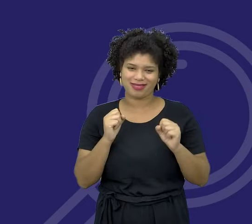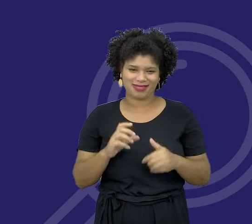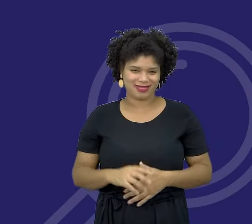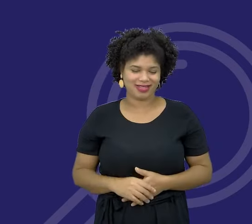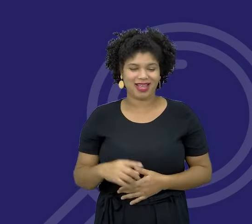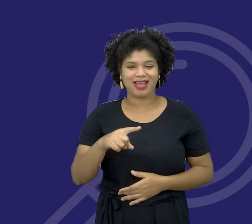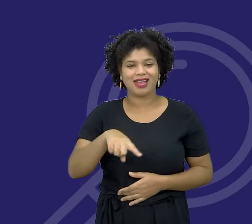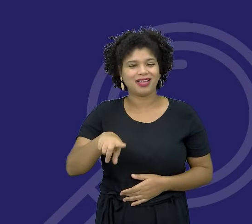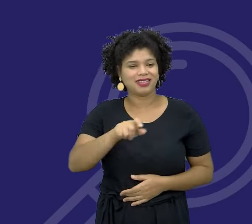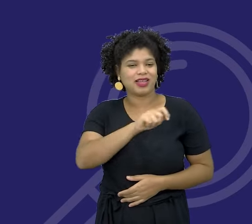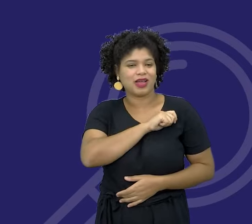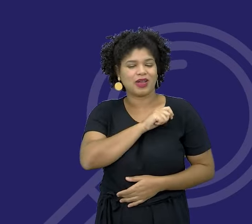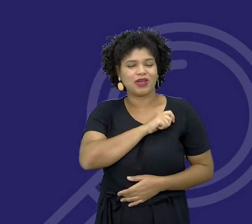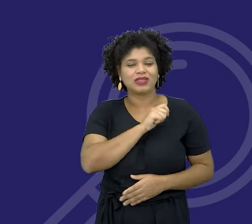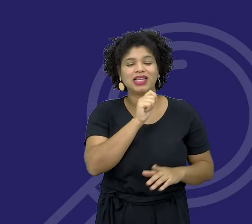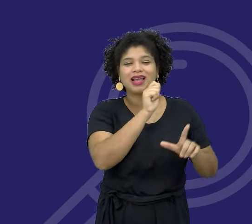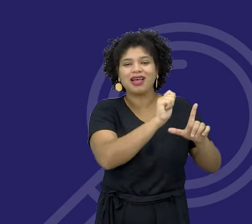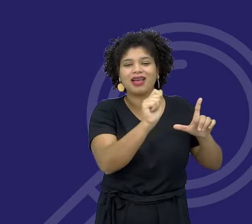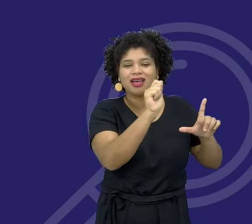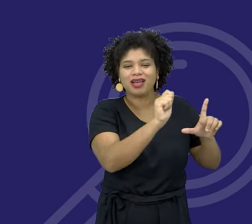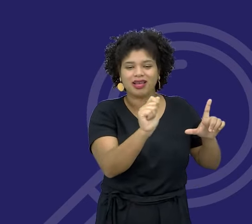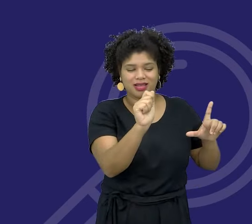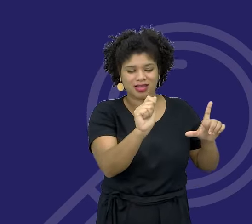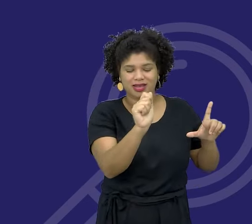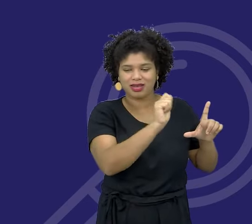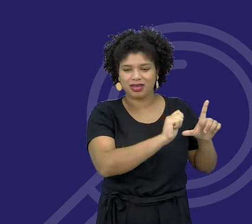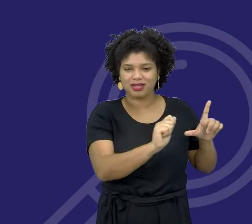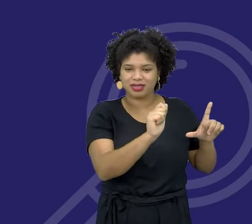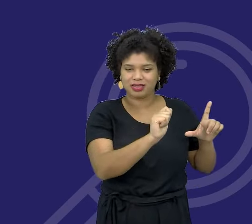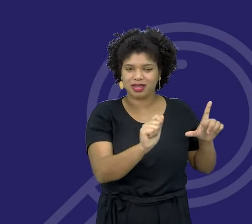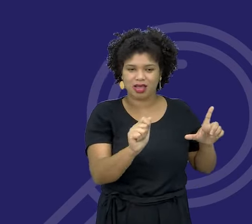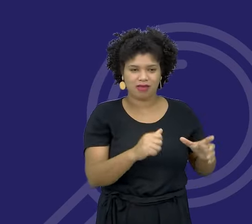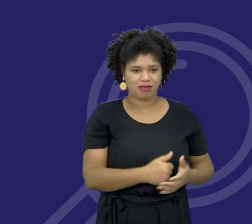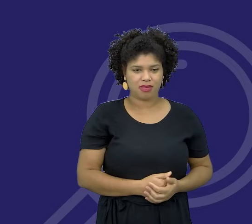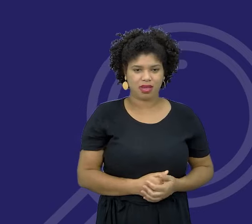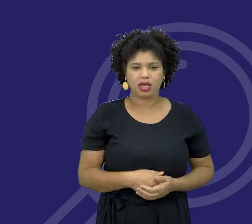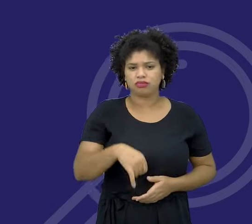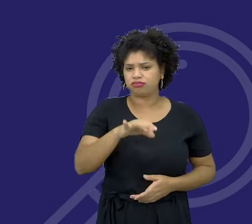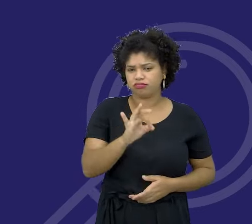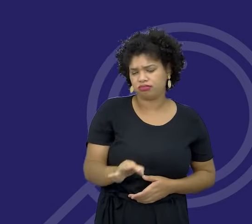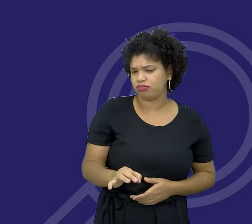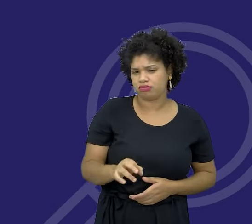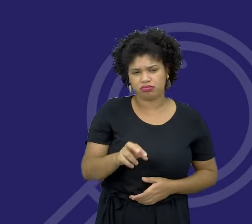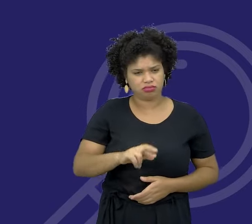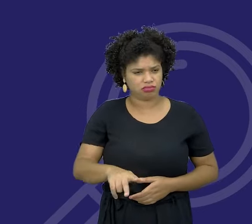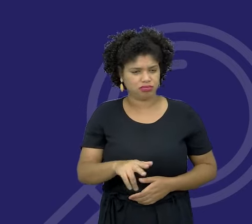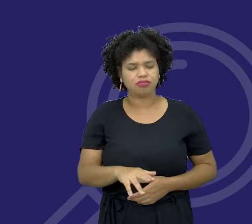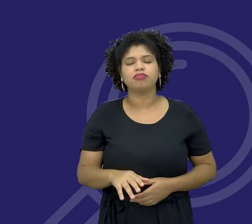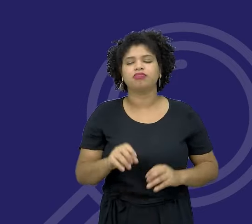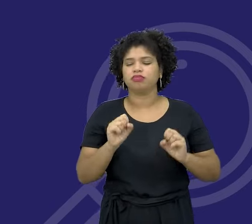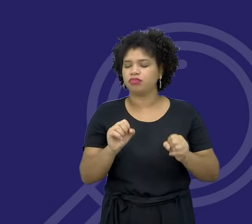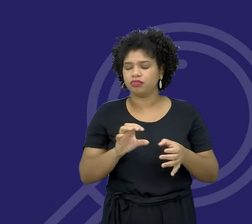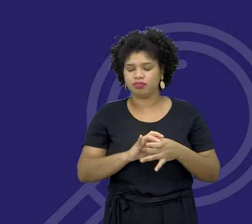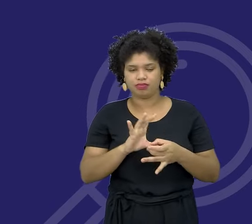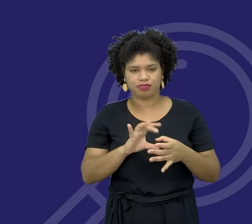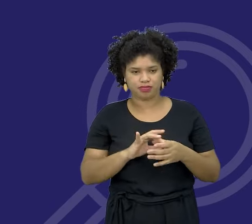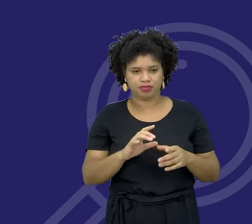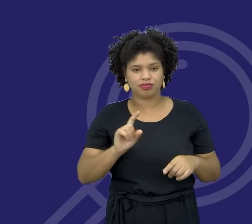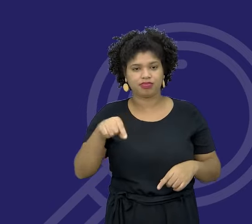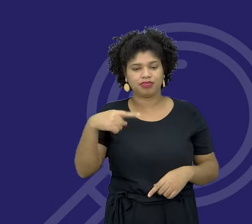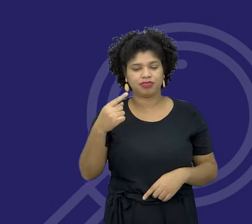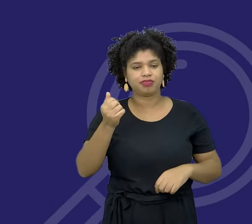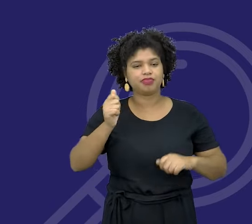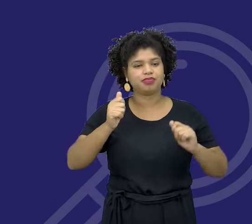na lousa suas resoluções, independente de estarem corretas ou não, que serão objetos de